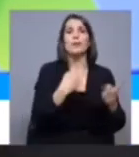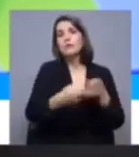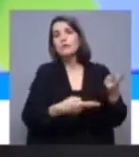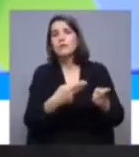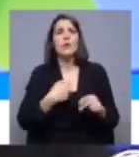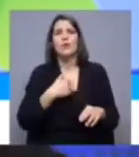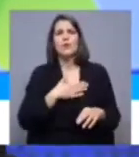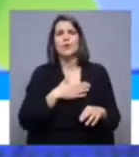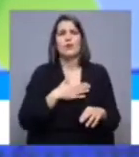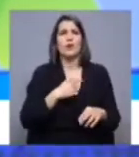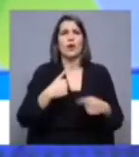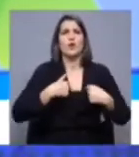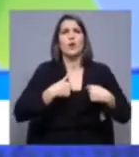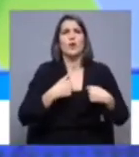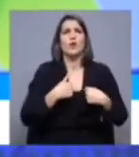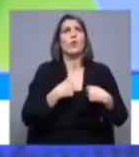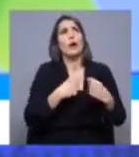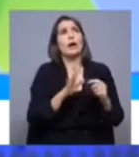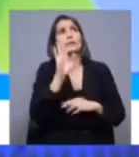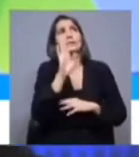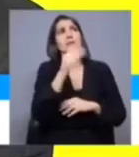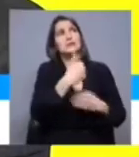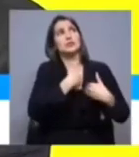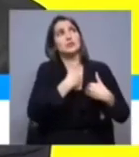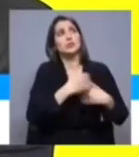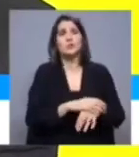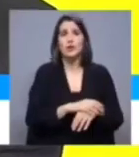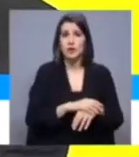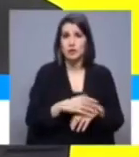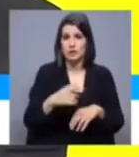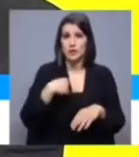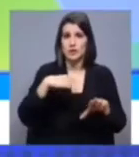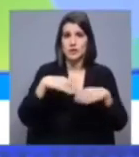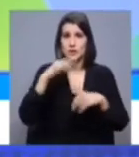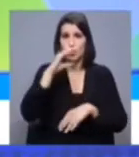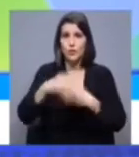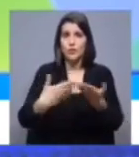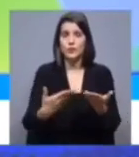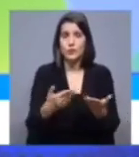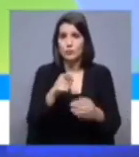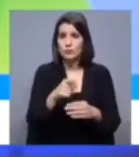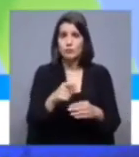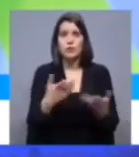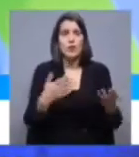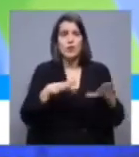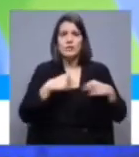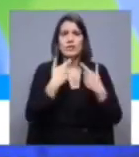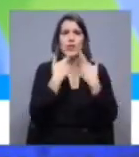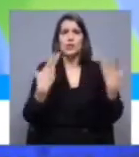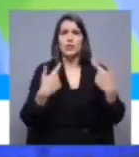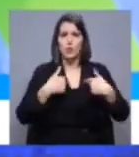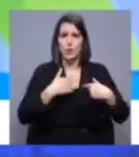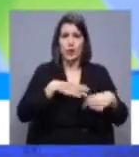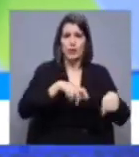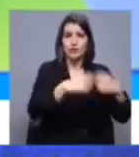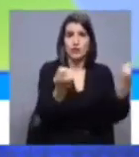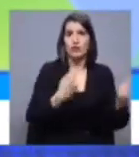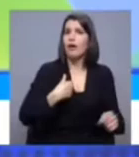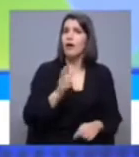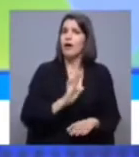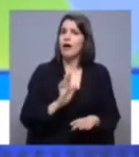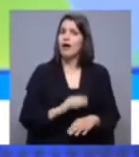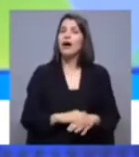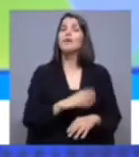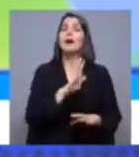nos vamos colocar em bicos de pés. Mas admite viabilizar um governo de direita ficando fora? Admitimos tudo. Admitimos tudo, porque a nossa posição não é destrutiva. Agora,